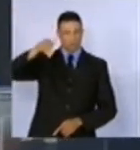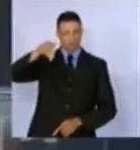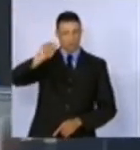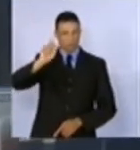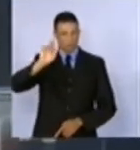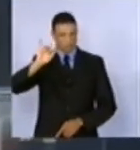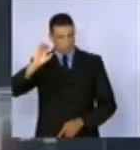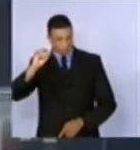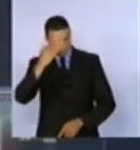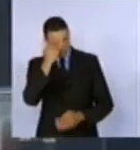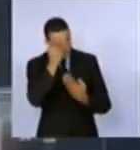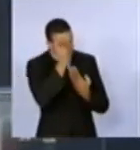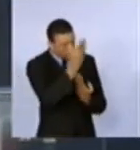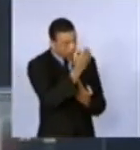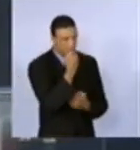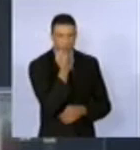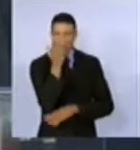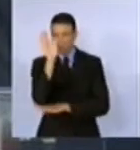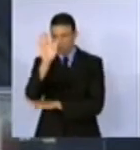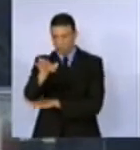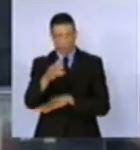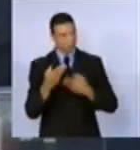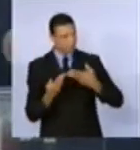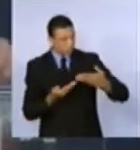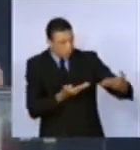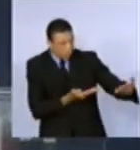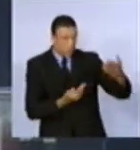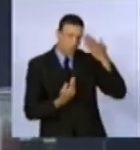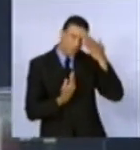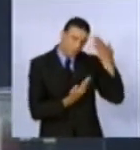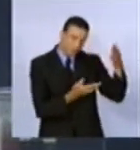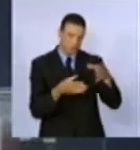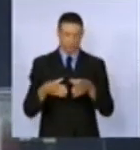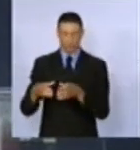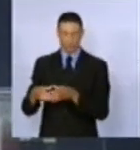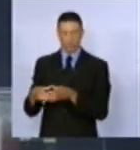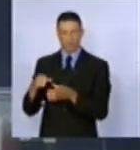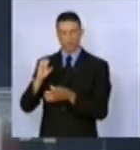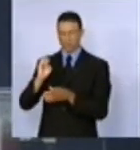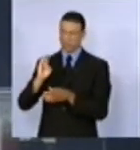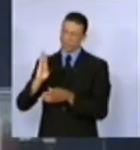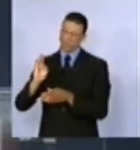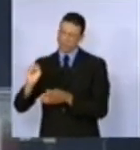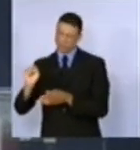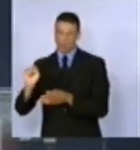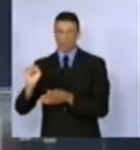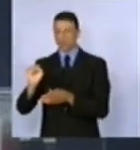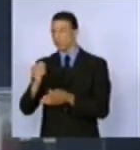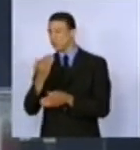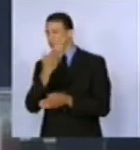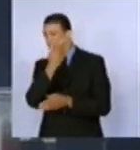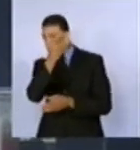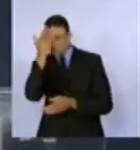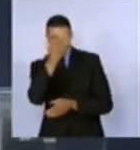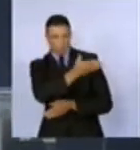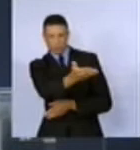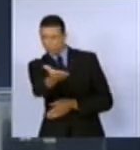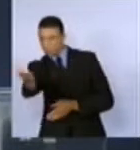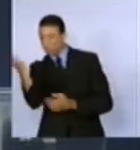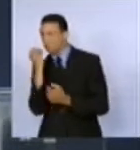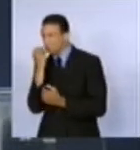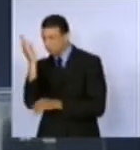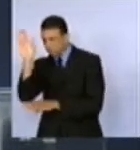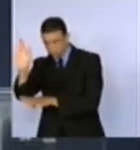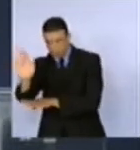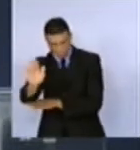obrigado boa tarde obrigado pelo convite ao Bem 10 Boa tarde a todos os demais eu